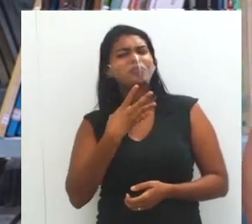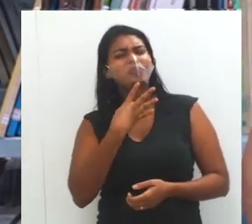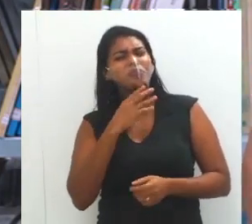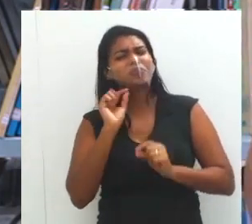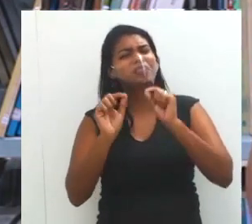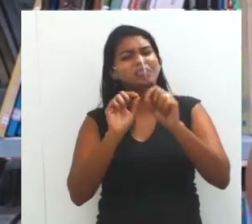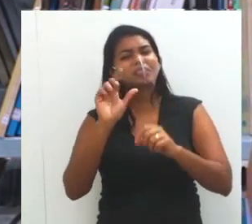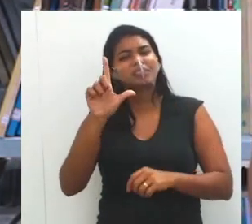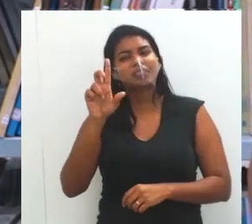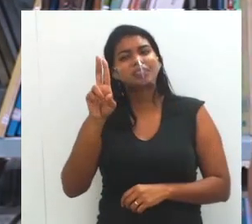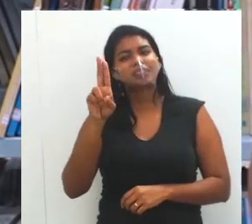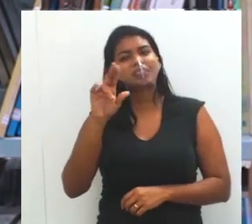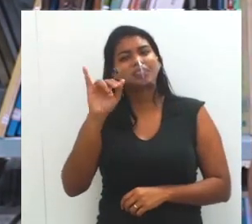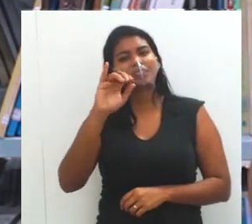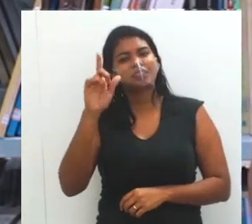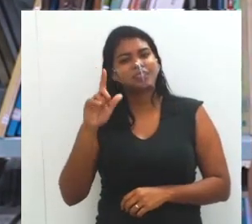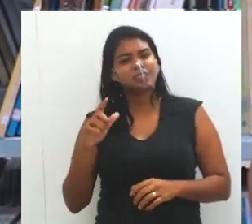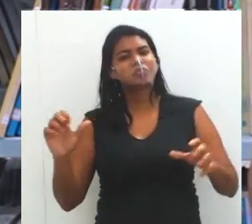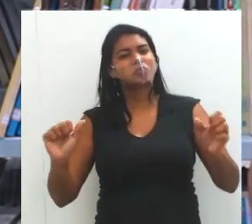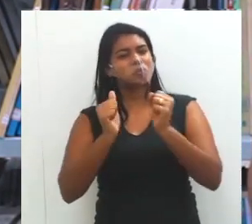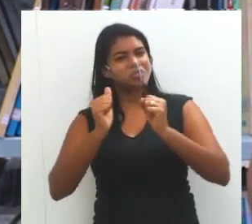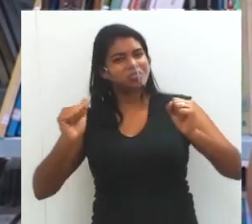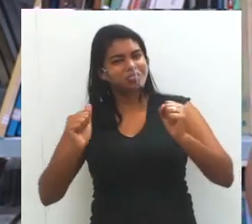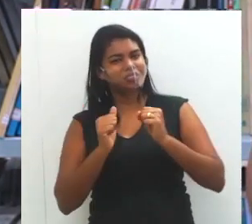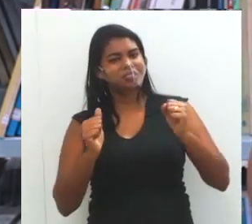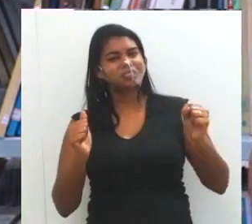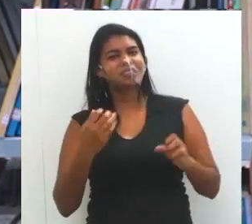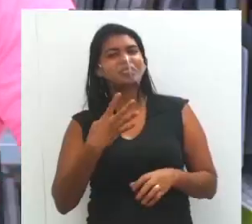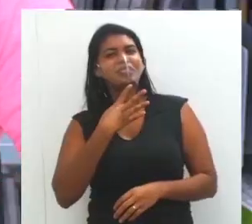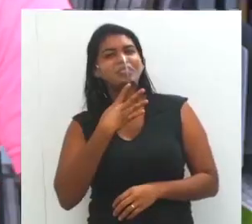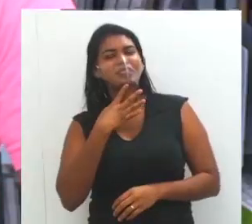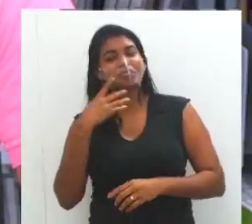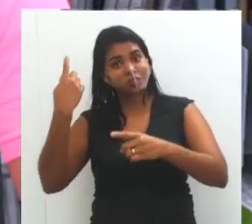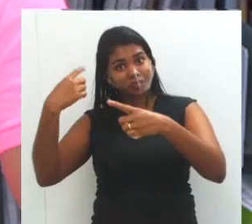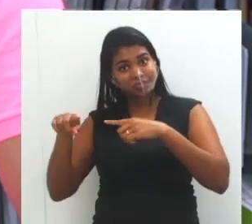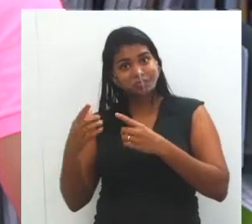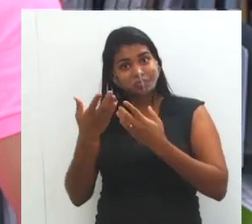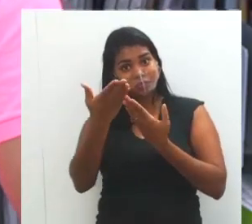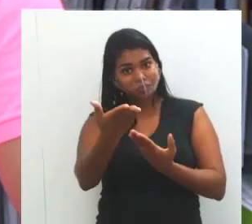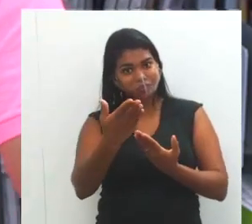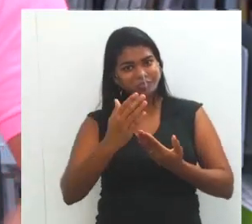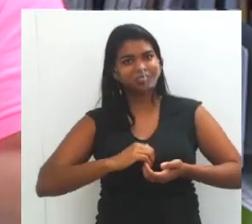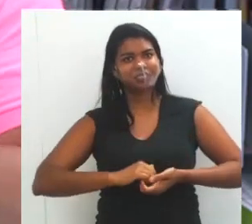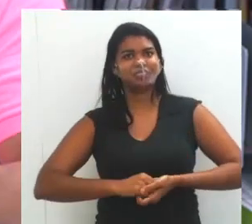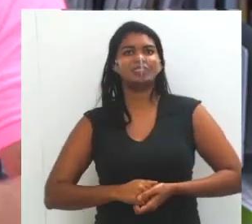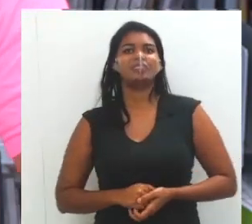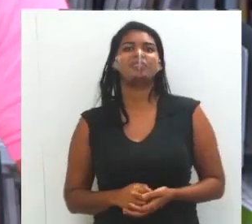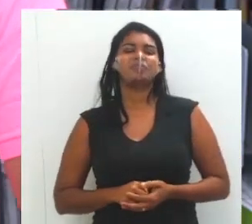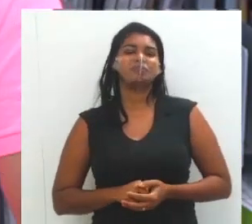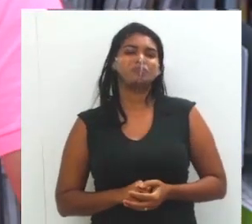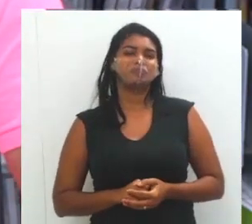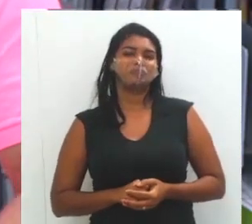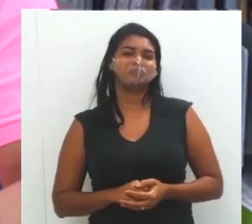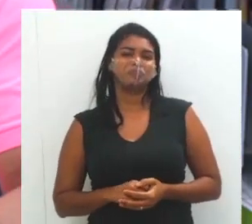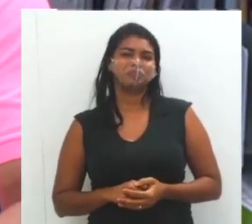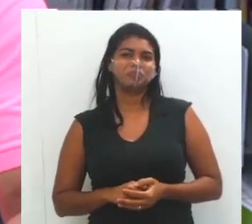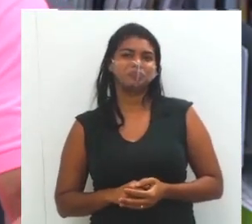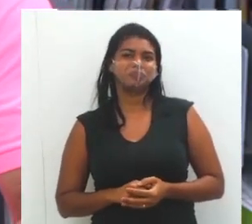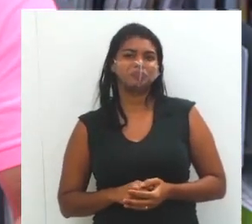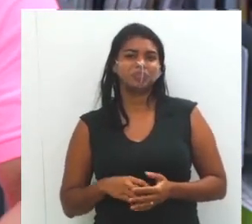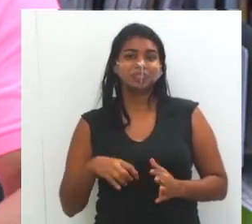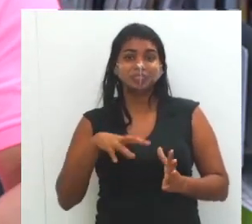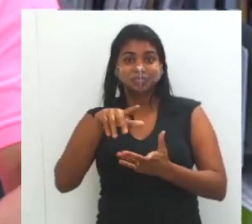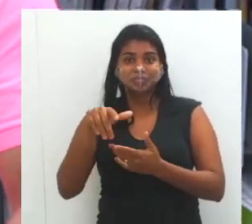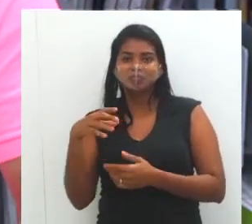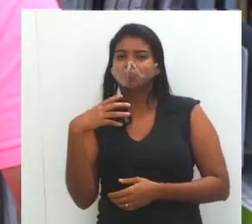conhecer um pouco da música desse grande compositor. E esse é o grande desafio para eles, né? Entrar nesse mundo